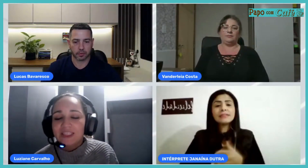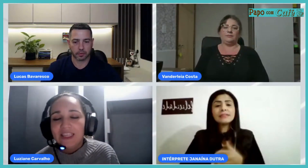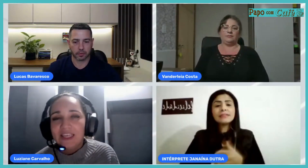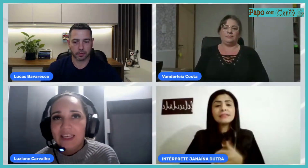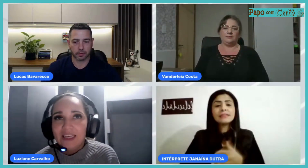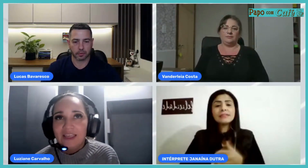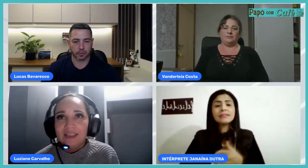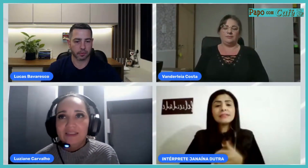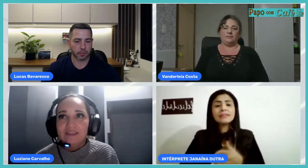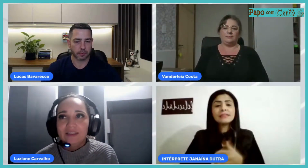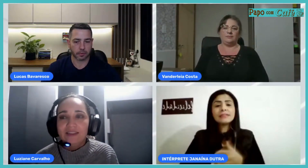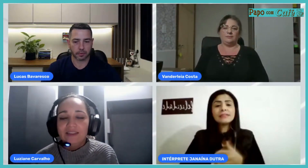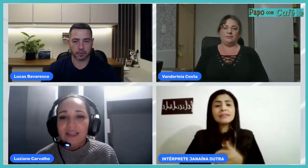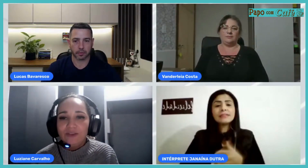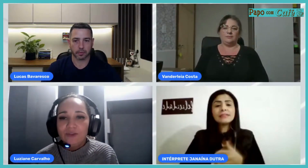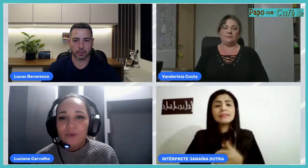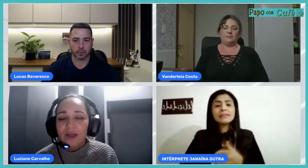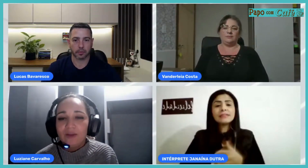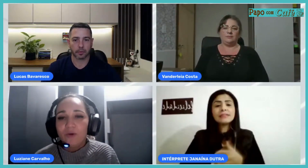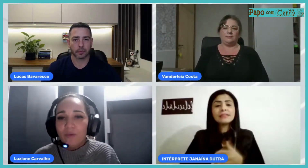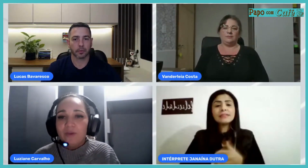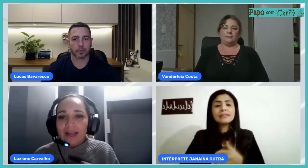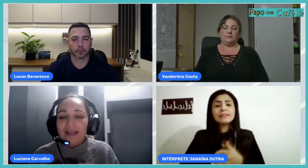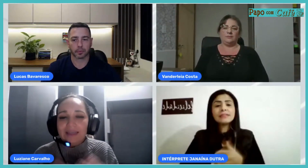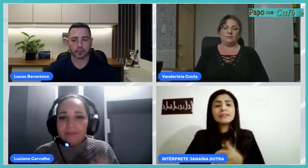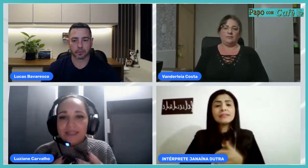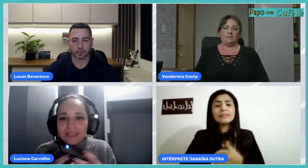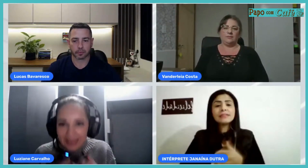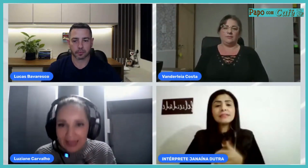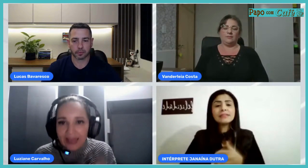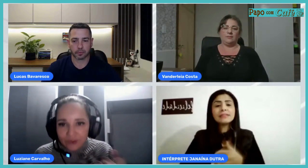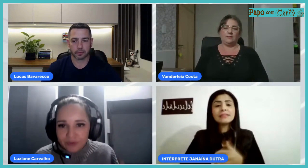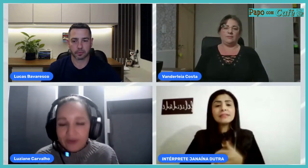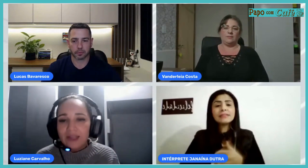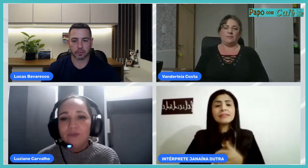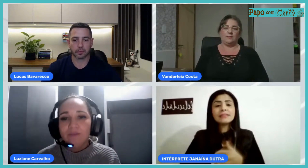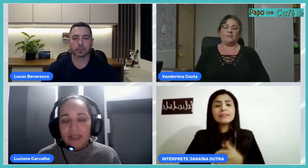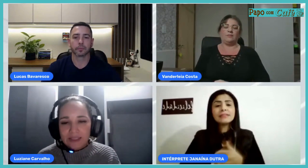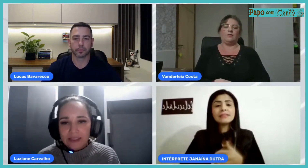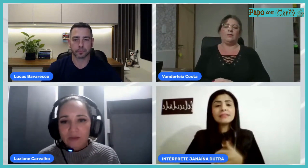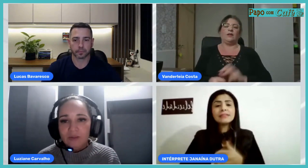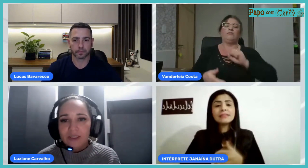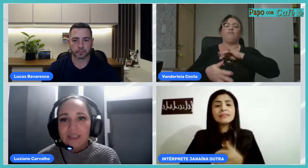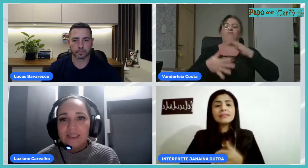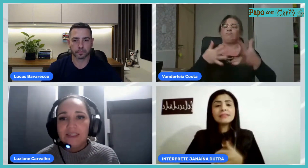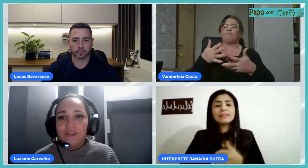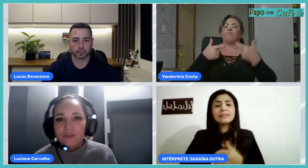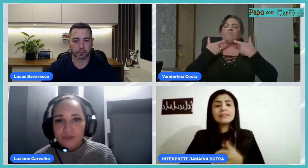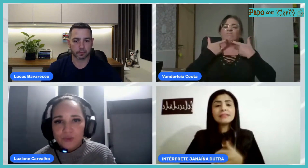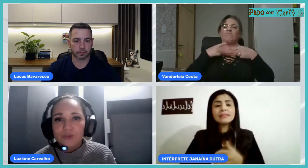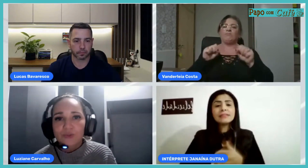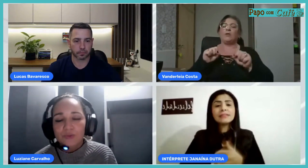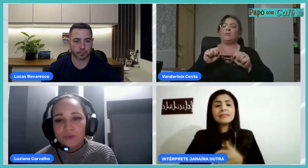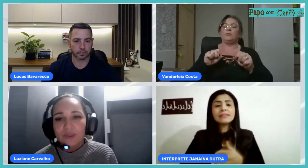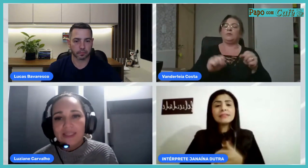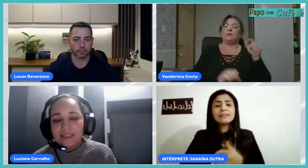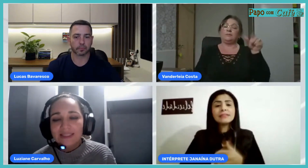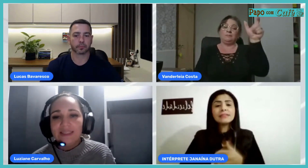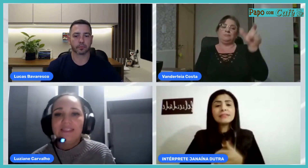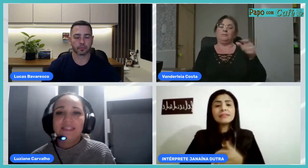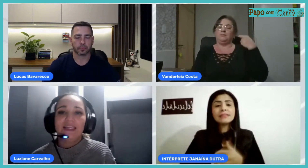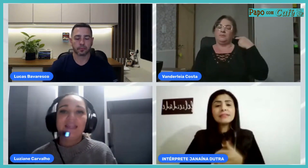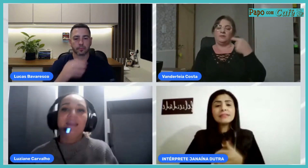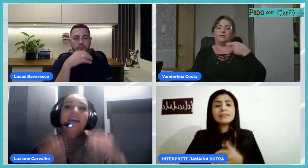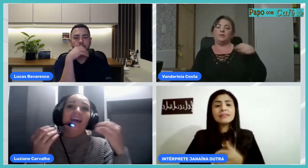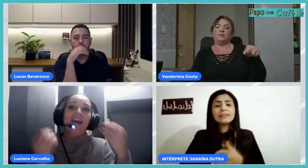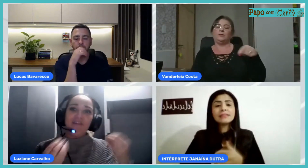Não, porque como a Libras é de fato uma língua, esse indivíduo surdo ele